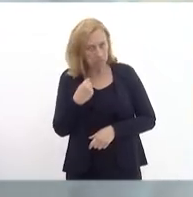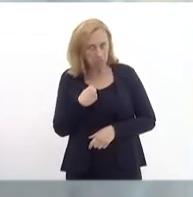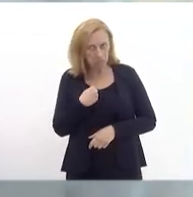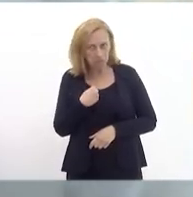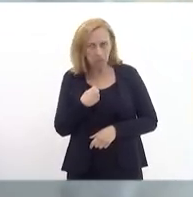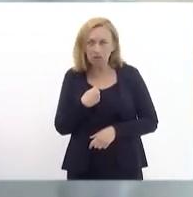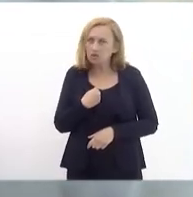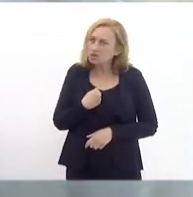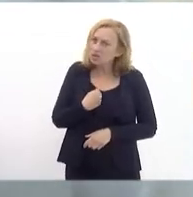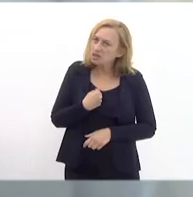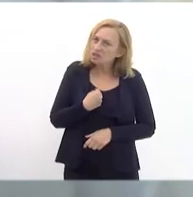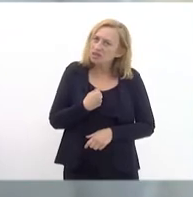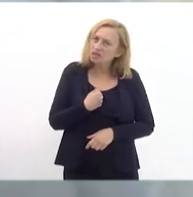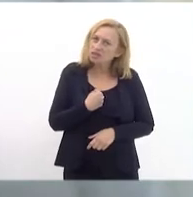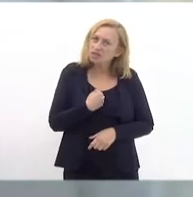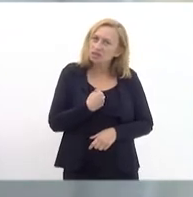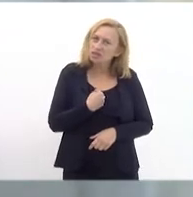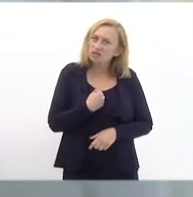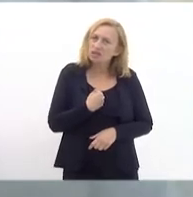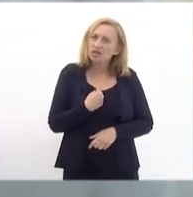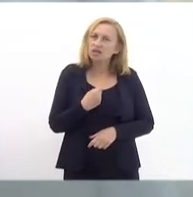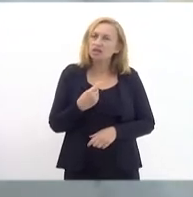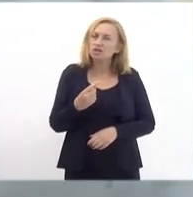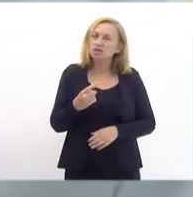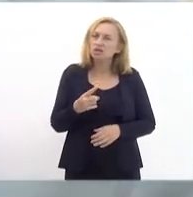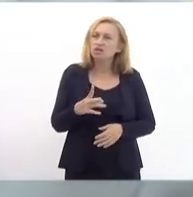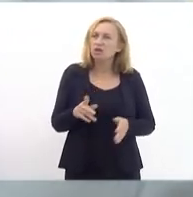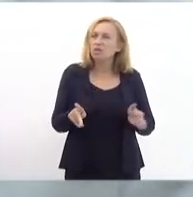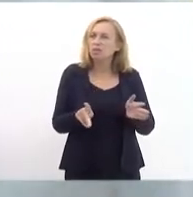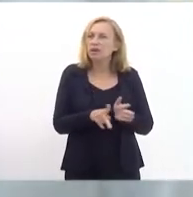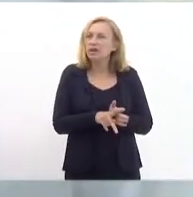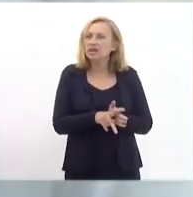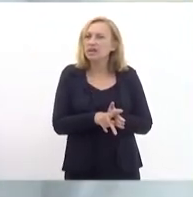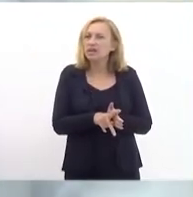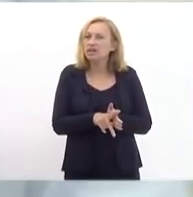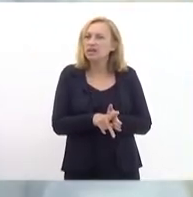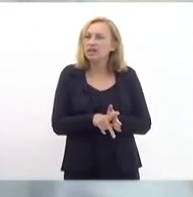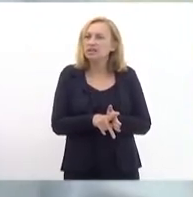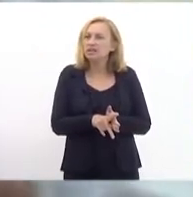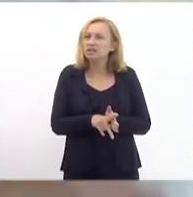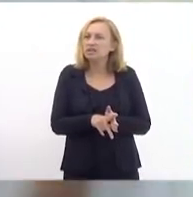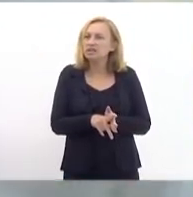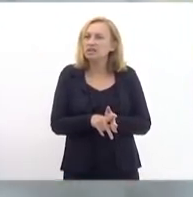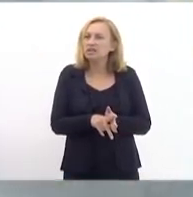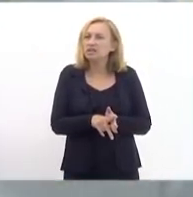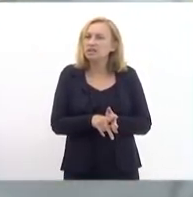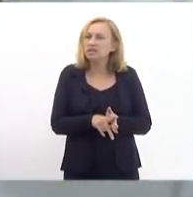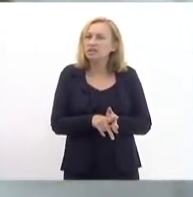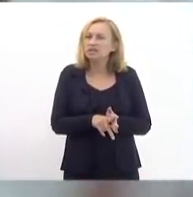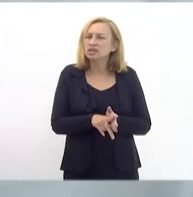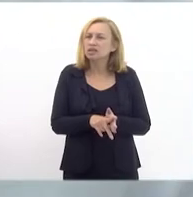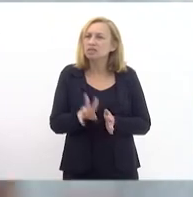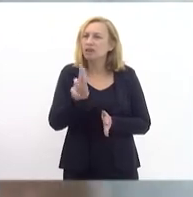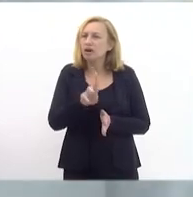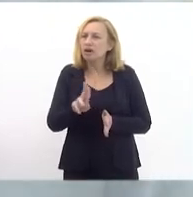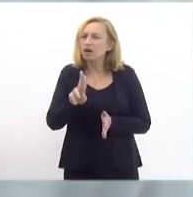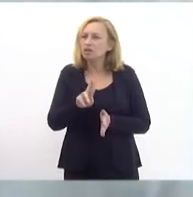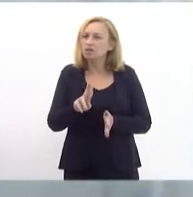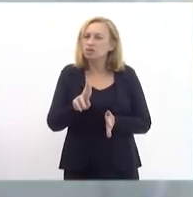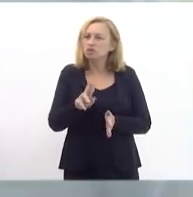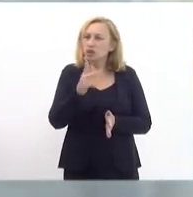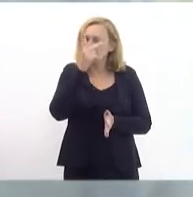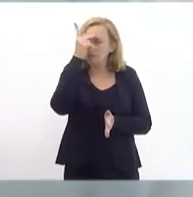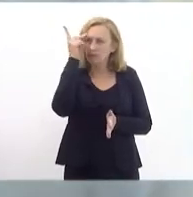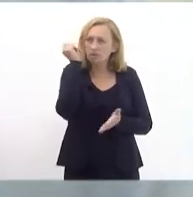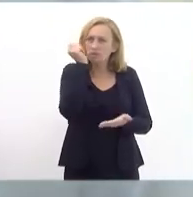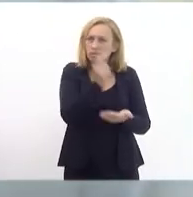o procedimento é exclusivamente para o usuário pagar e não ter benefício. O que eu